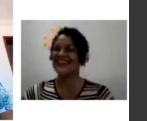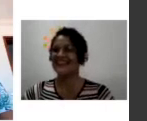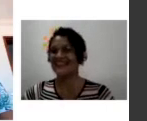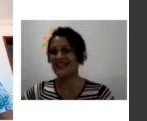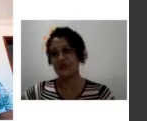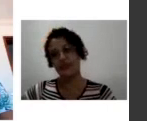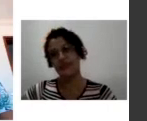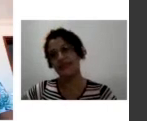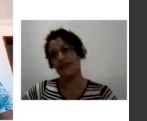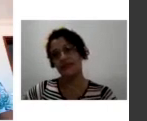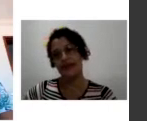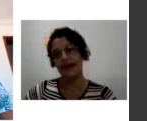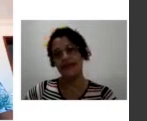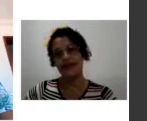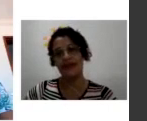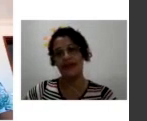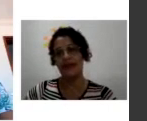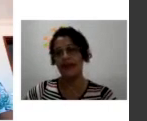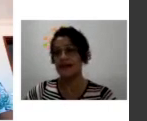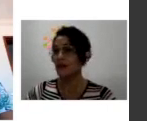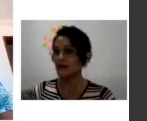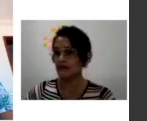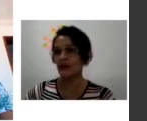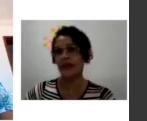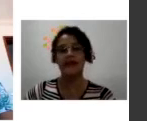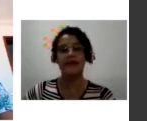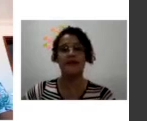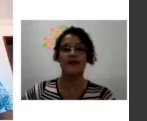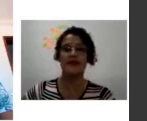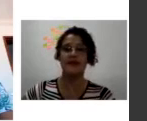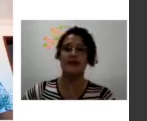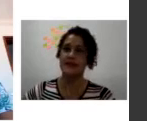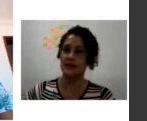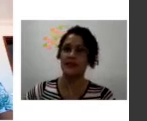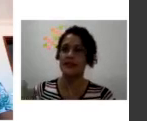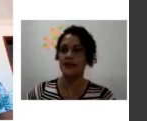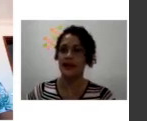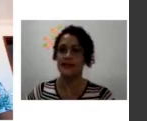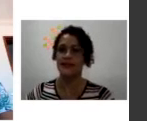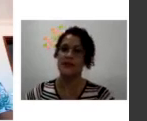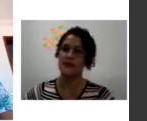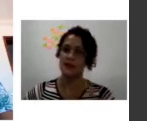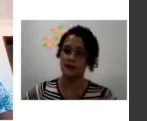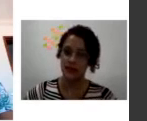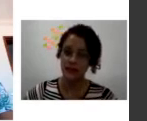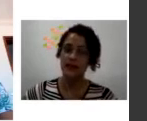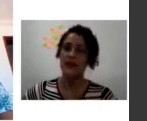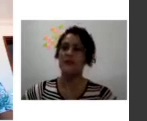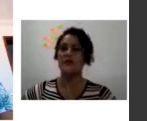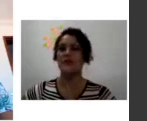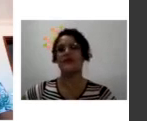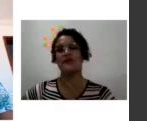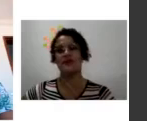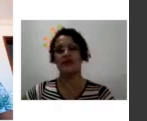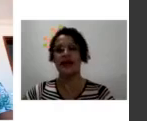organizado, deixou, né, que as atividades, as reuniões com ele, né, de supervisão, fossem também quinzenais. Então, a gente tinha uma reunião